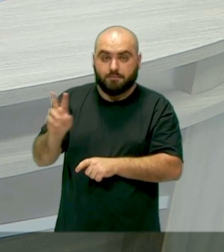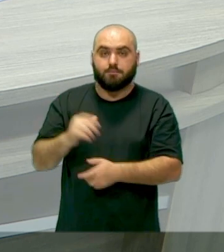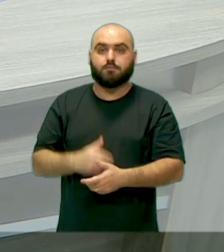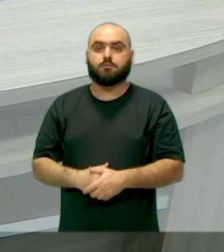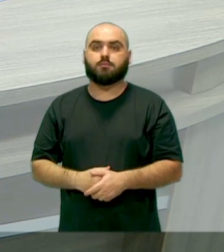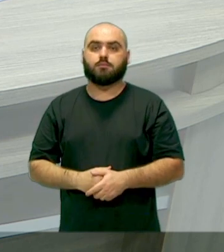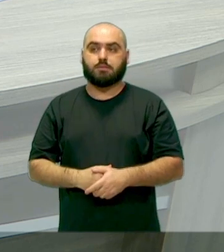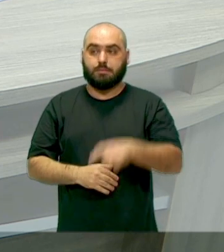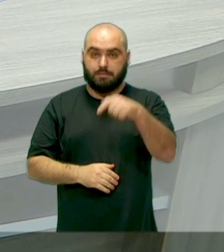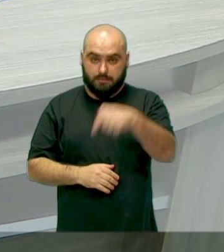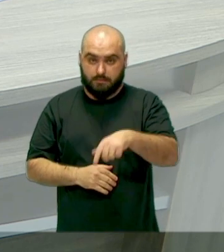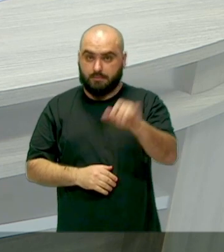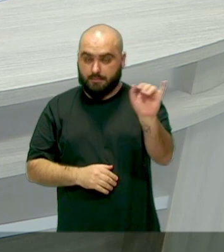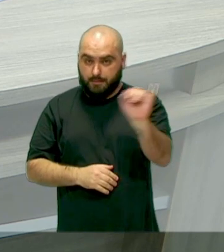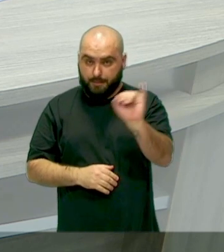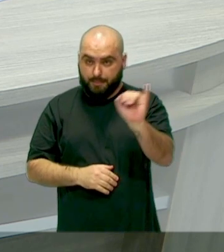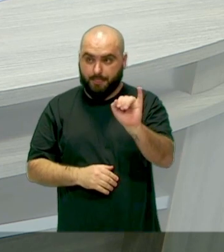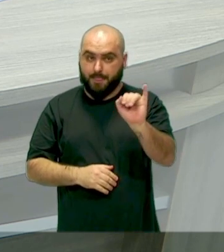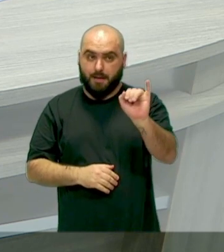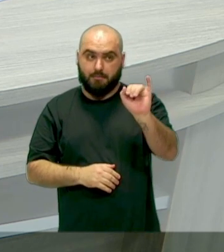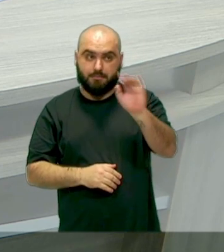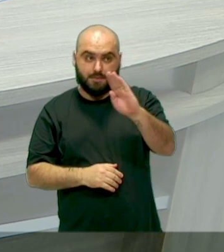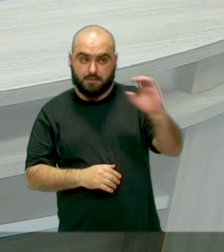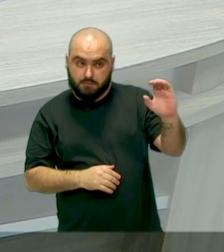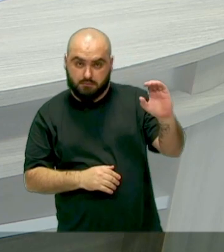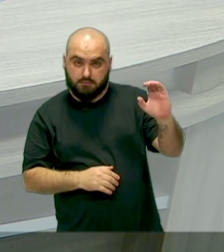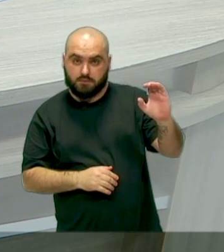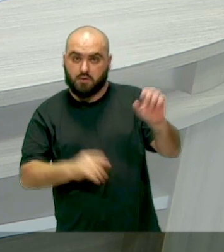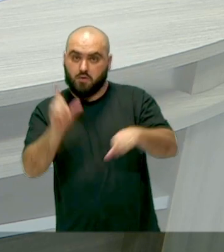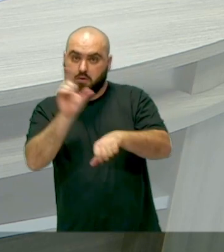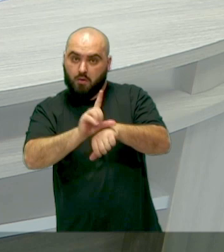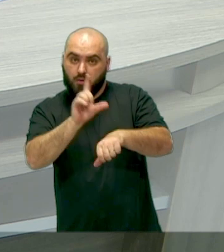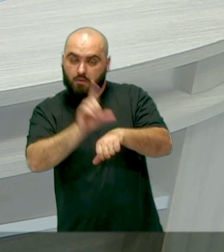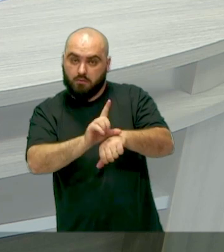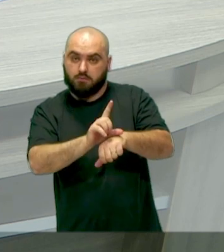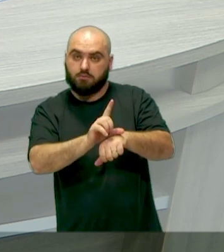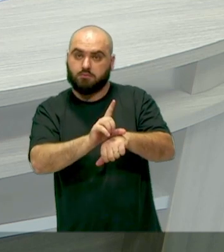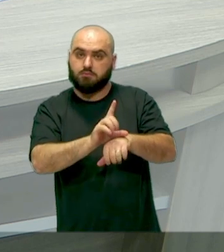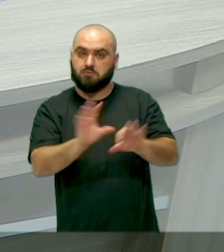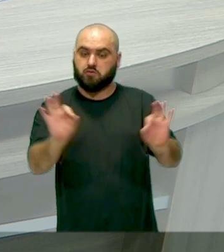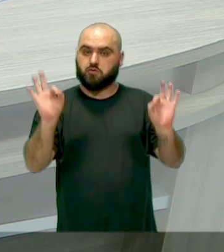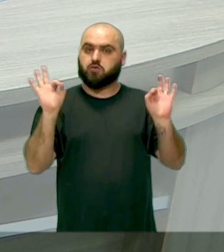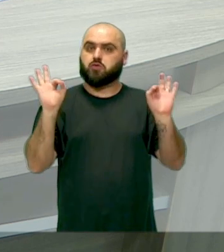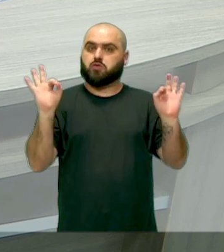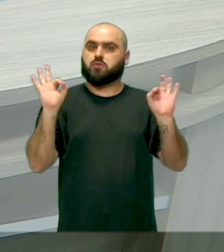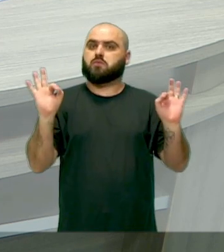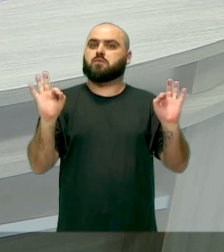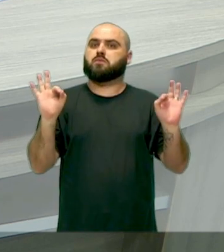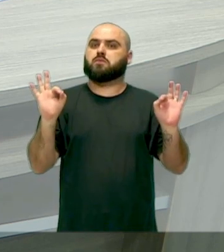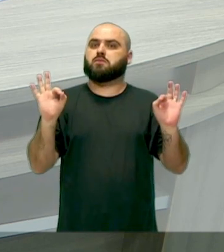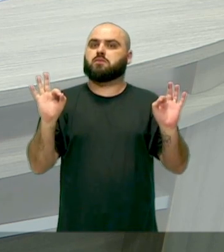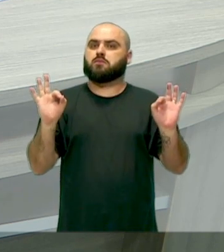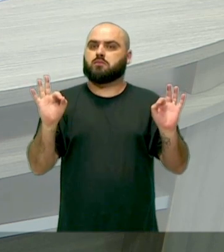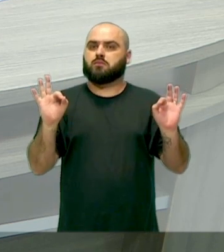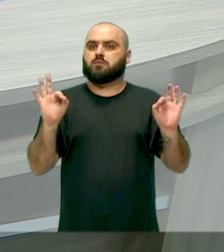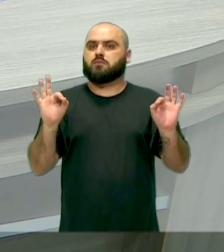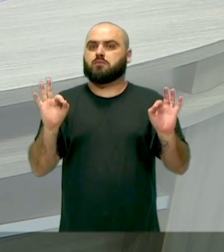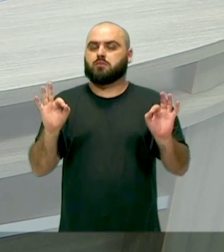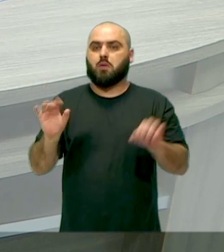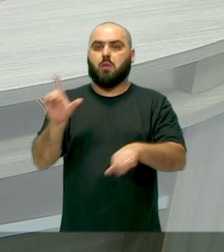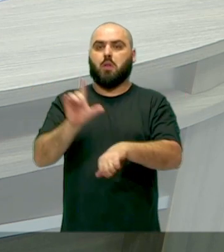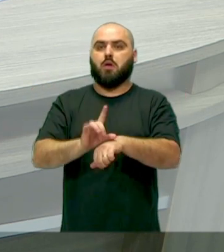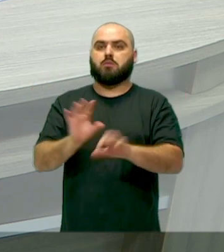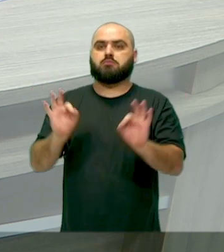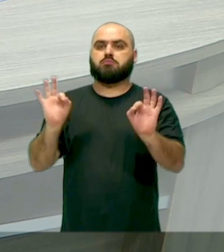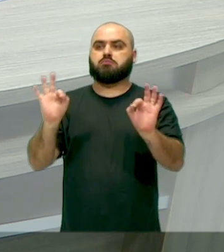mesmo aqui em Itajaí, Balneário, nas lojas granfinas, né, as chamadas lojas,